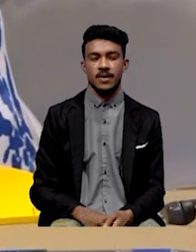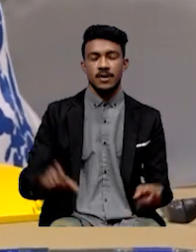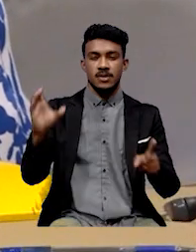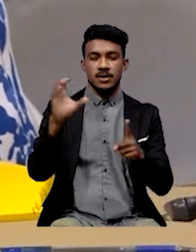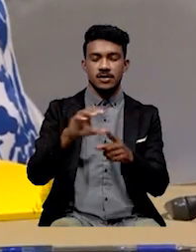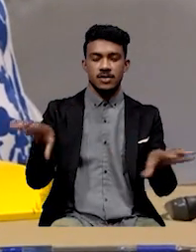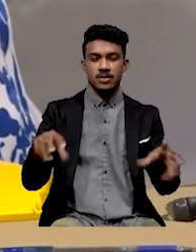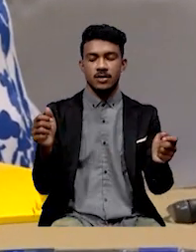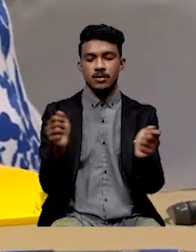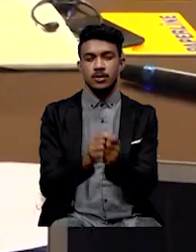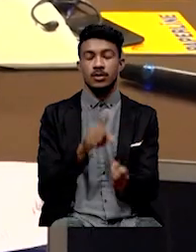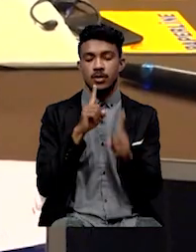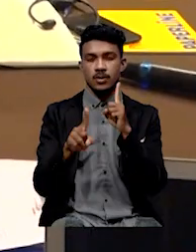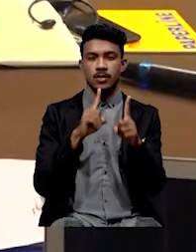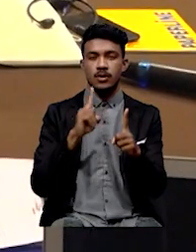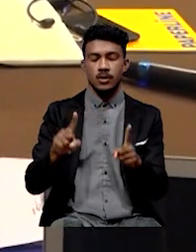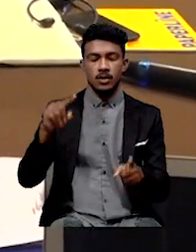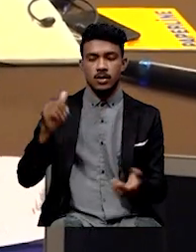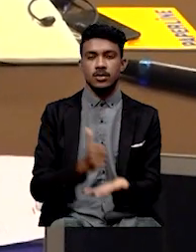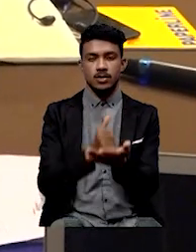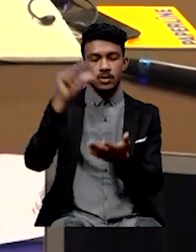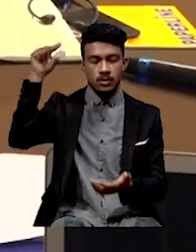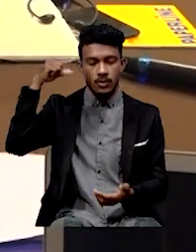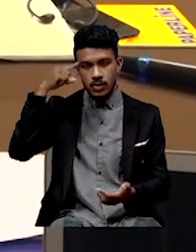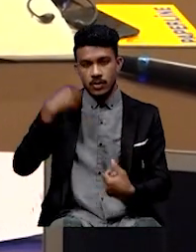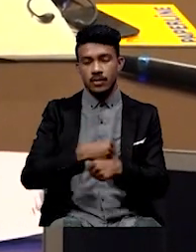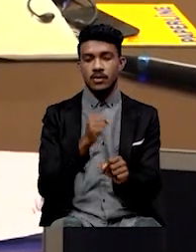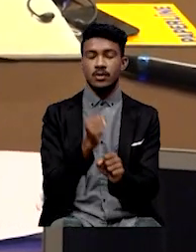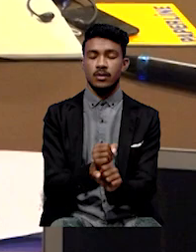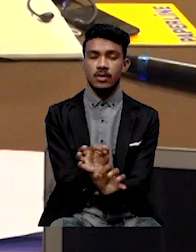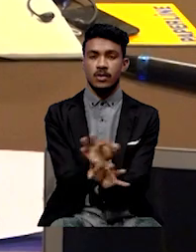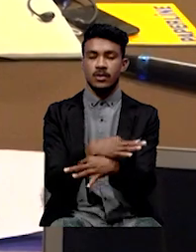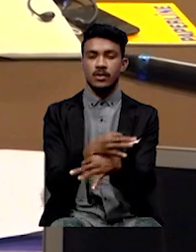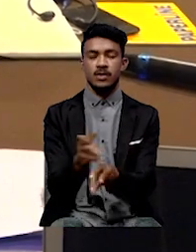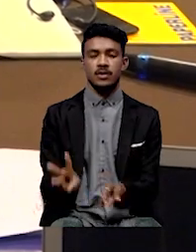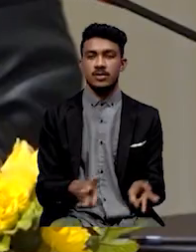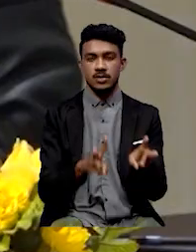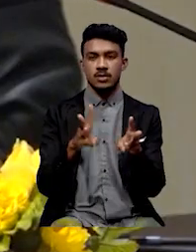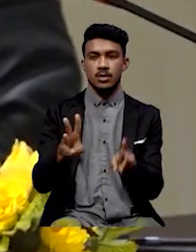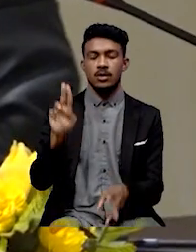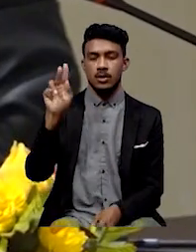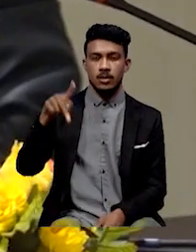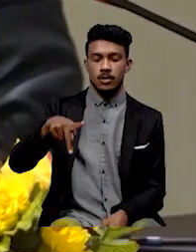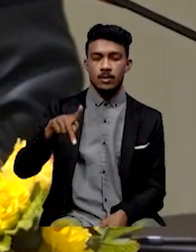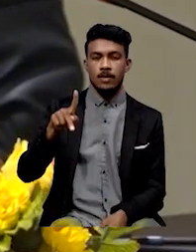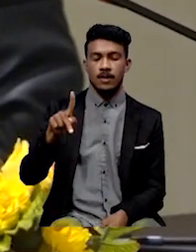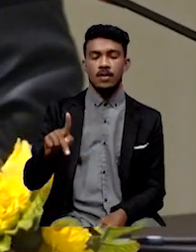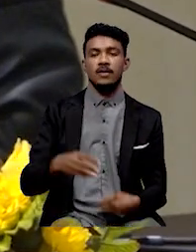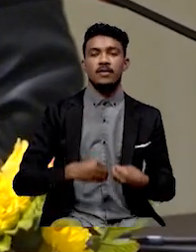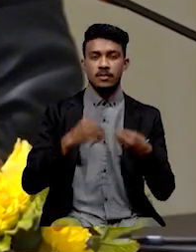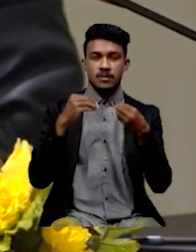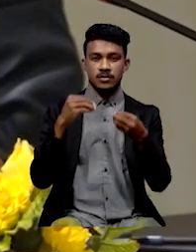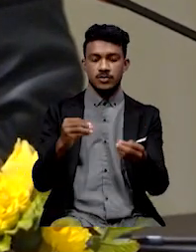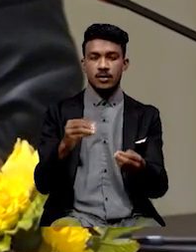cooperação explica além de apoio governo ho di halo reabilitação ba estrada rural União Europeia mos facilita formação